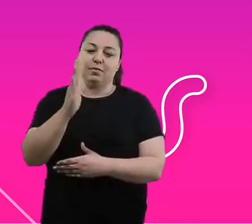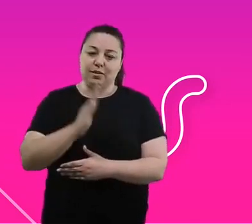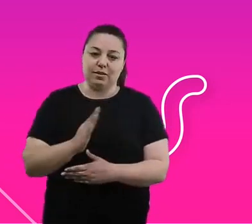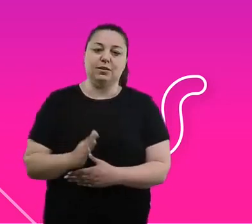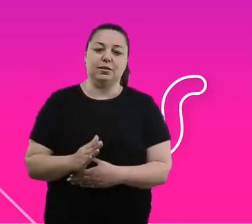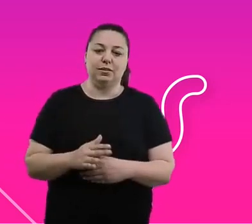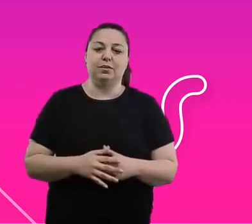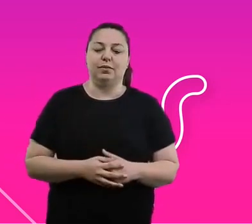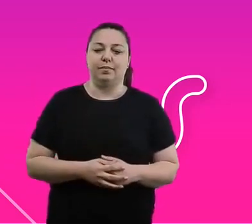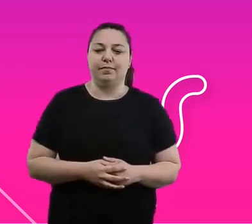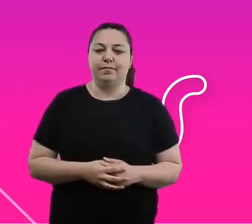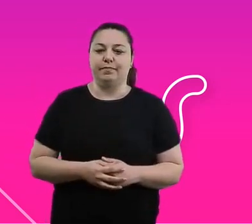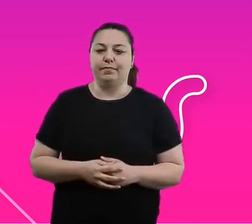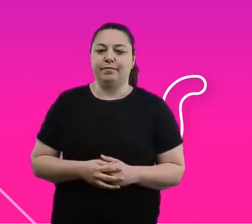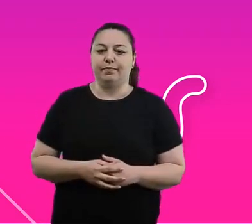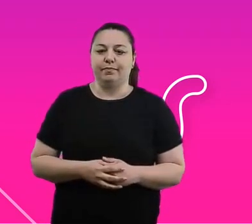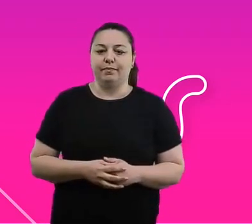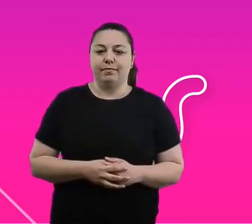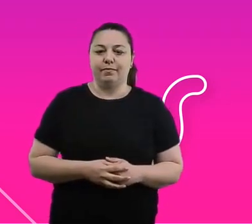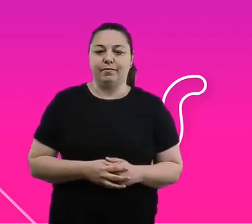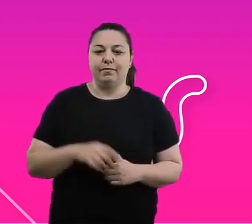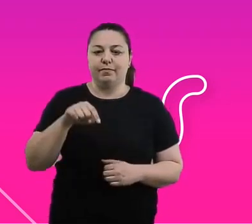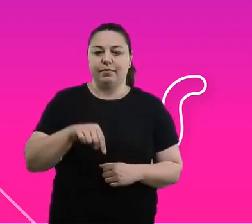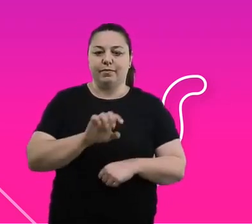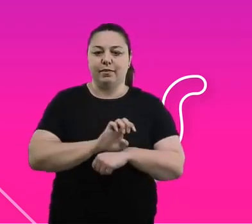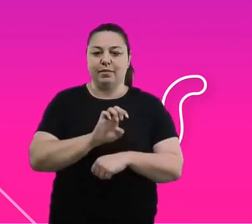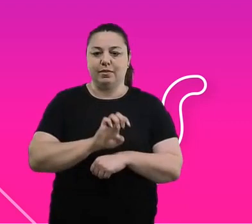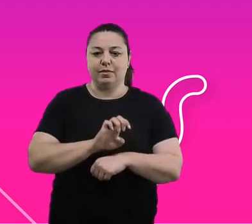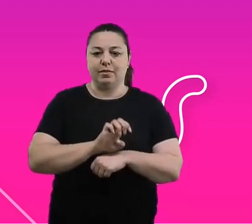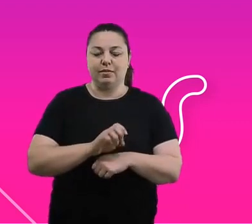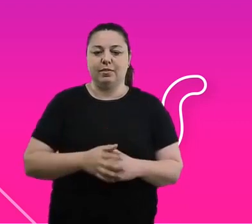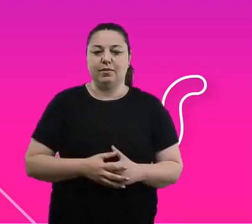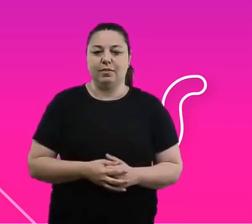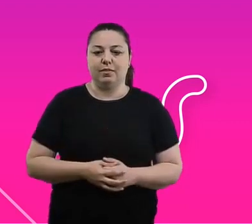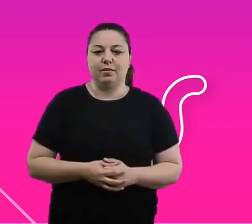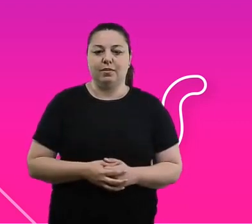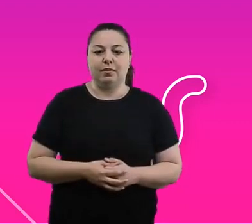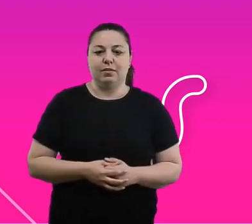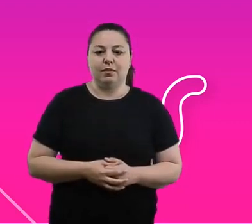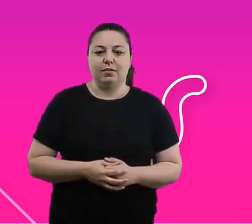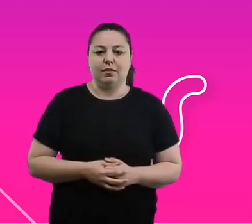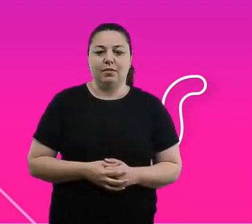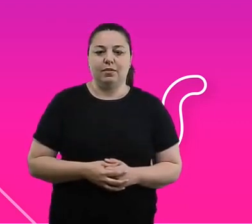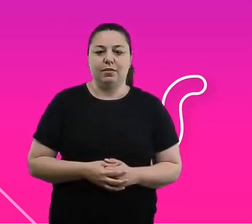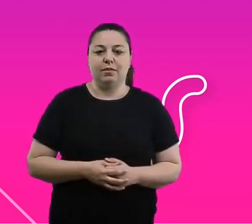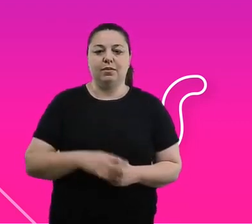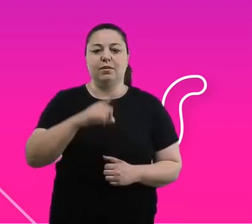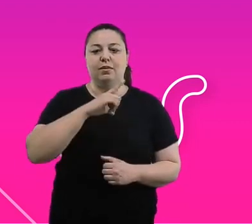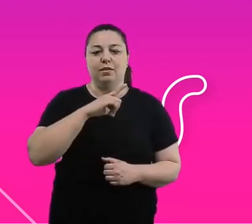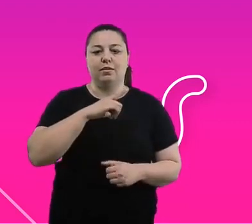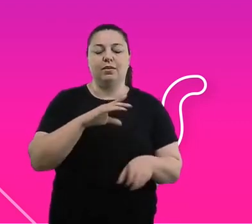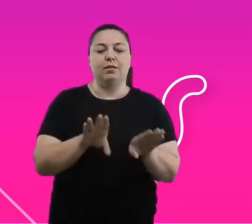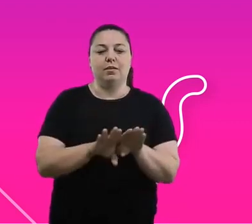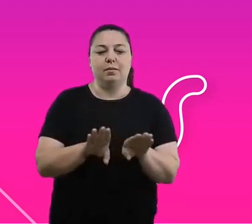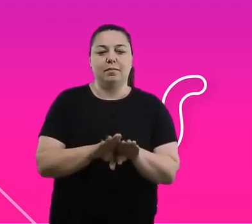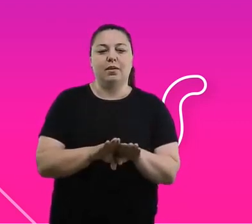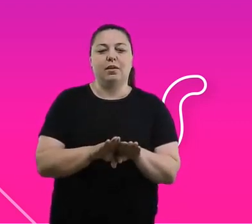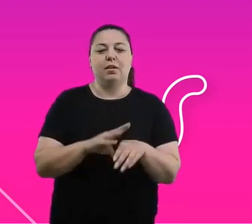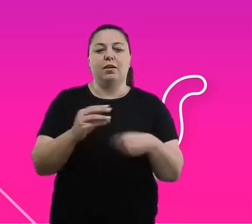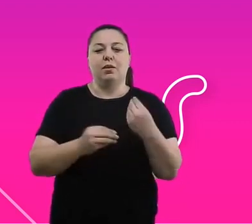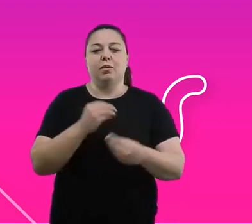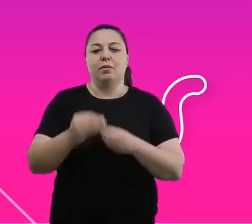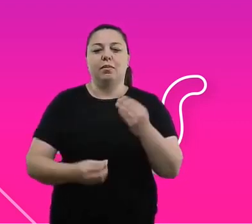vá ser naquela rapidez que a gente imagina, precisa de processamento, assim como os outros grupos, e vocês viram isso. E quando vocês chegaram em análise preditiva ali